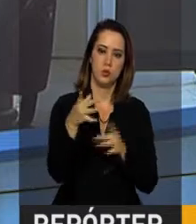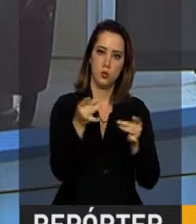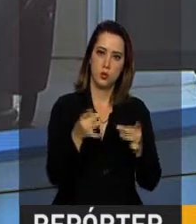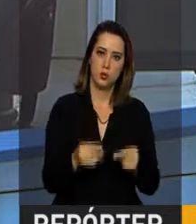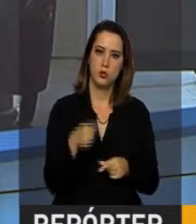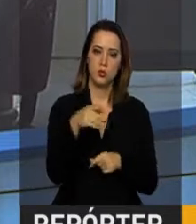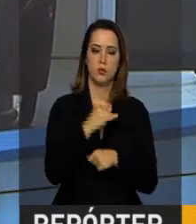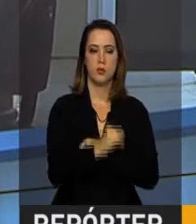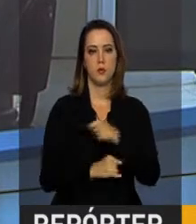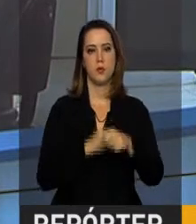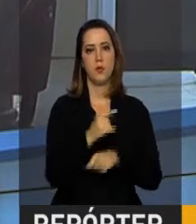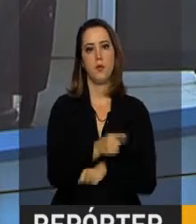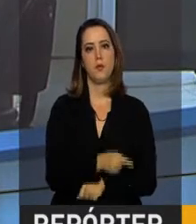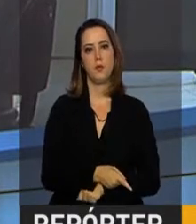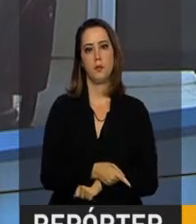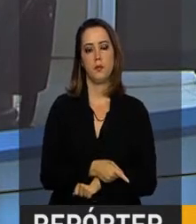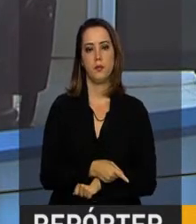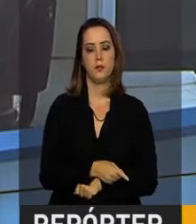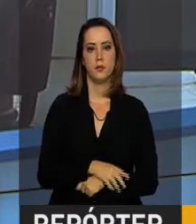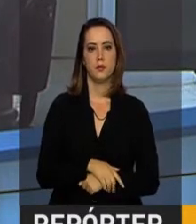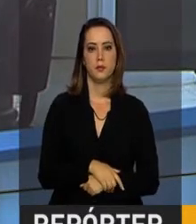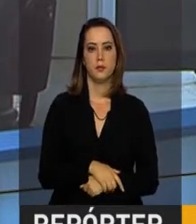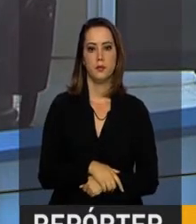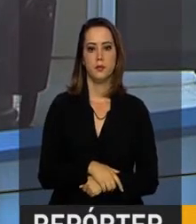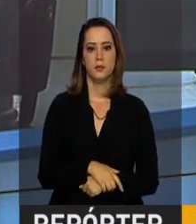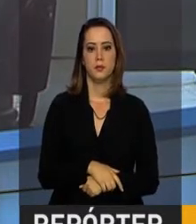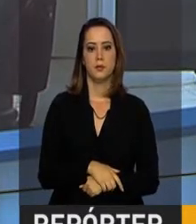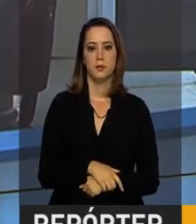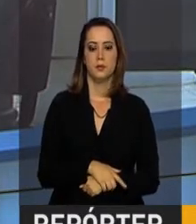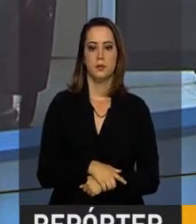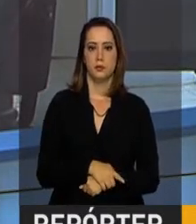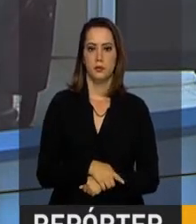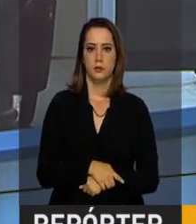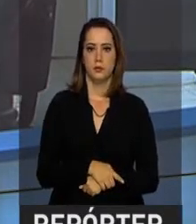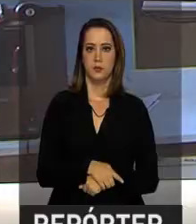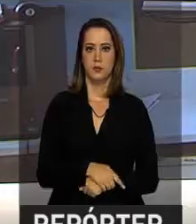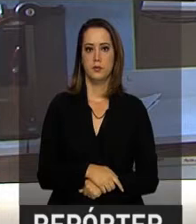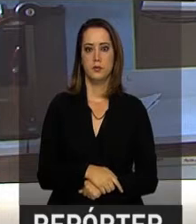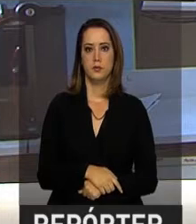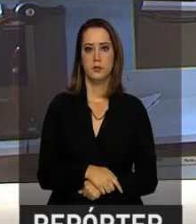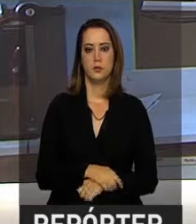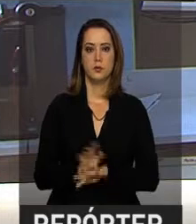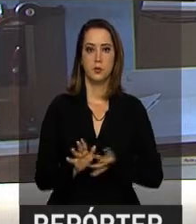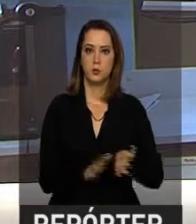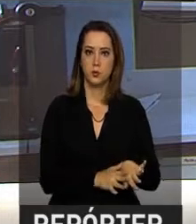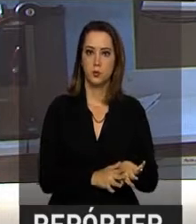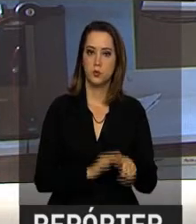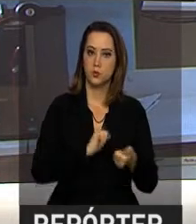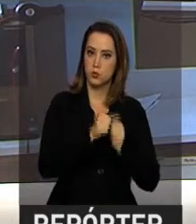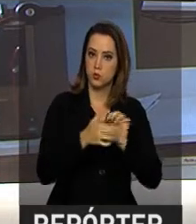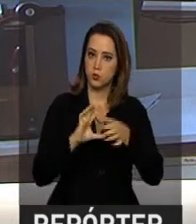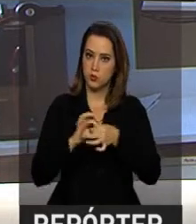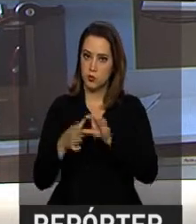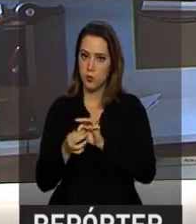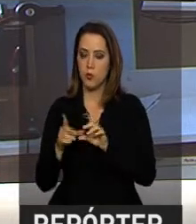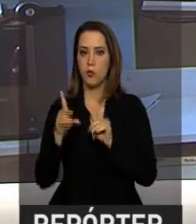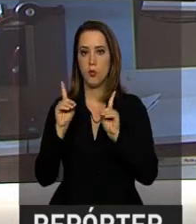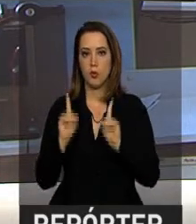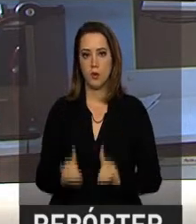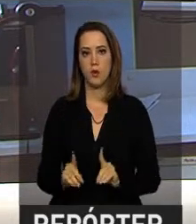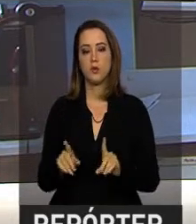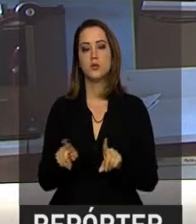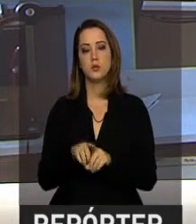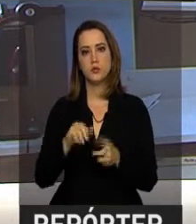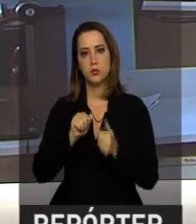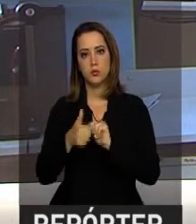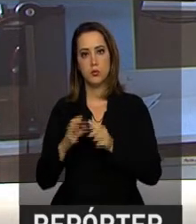em si sul ponto mec.gov.br os jogos olímpicos e paralímpicos vão aquecer as